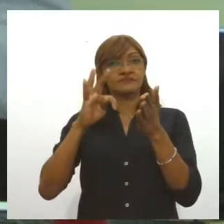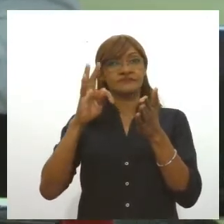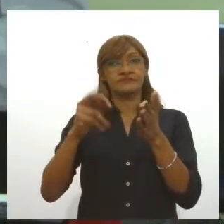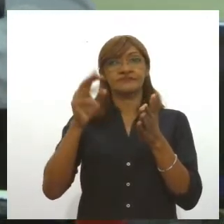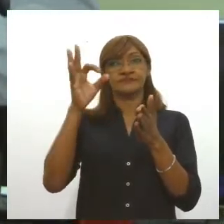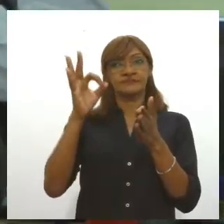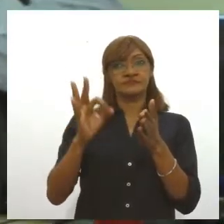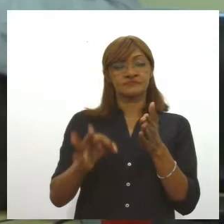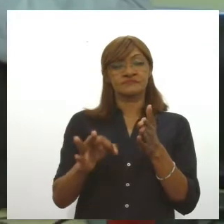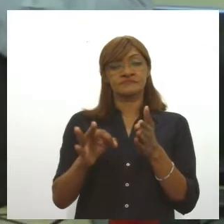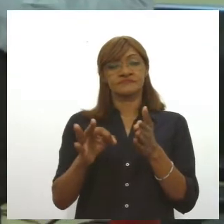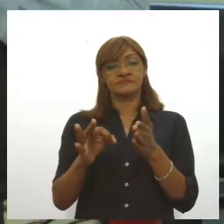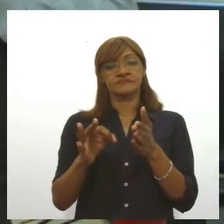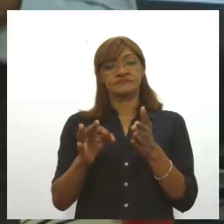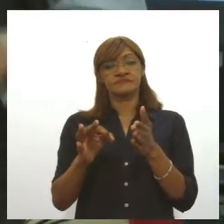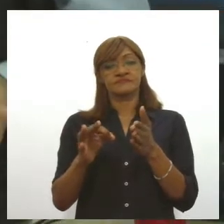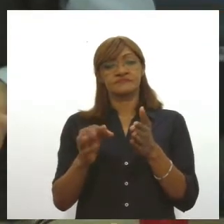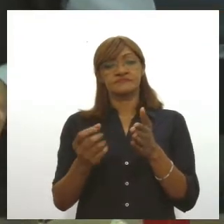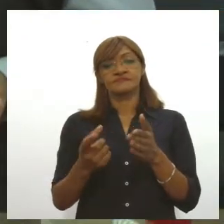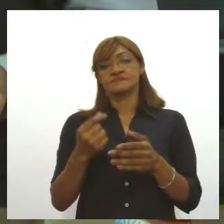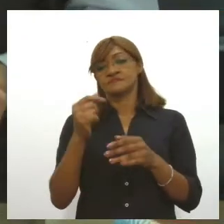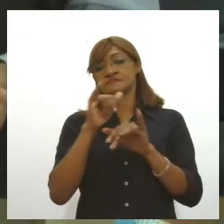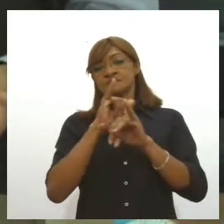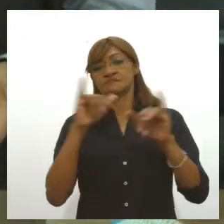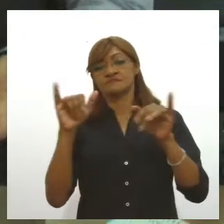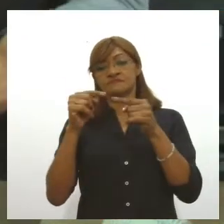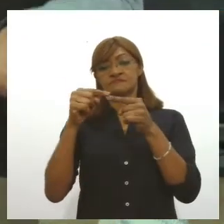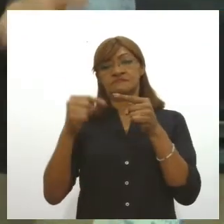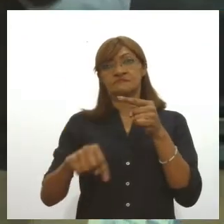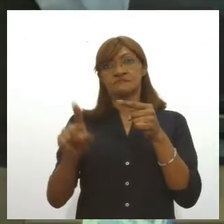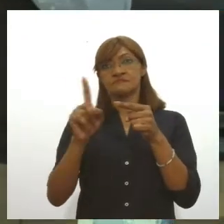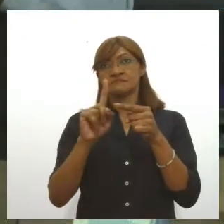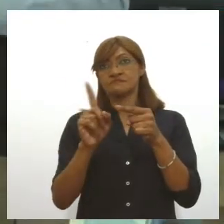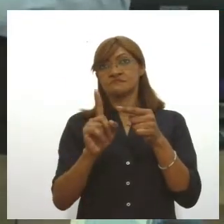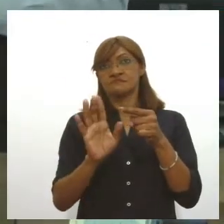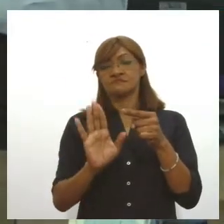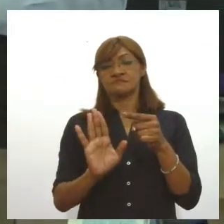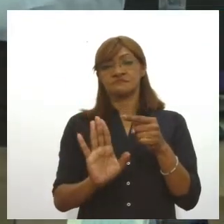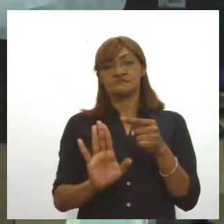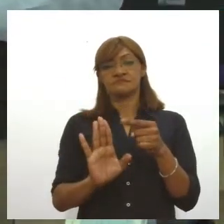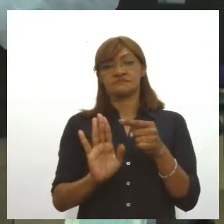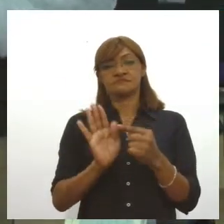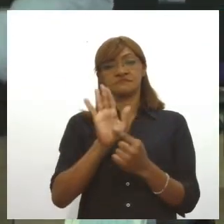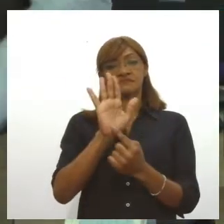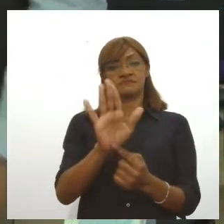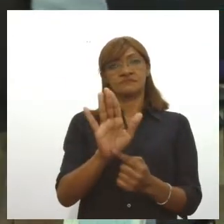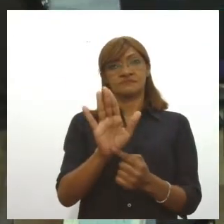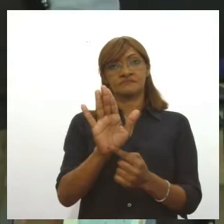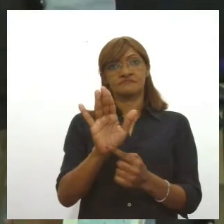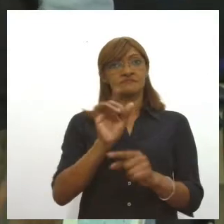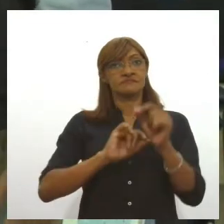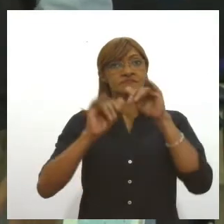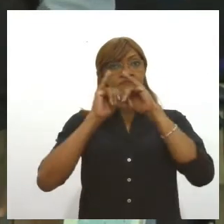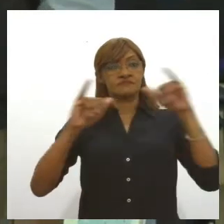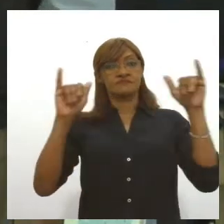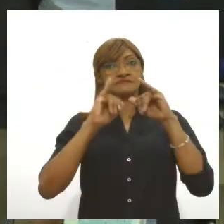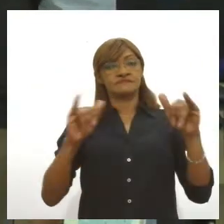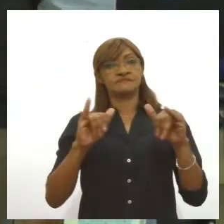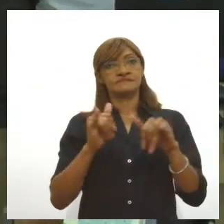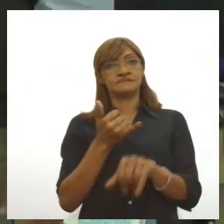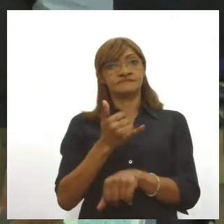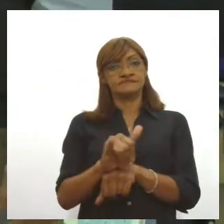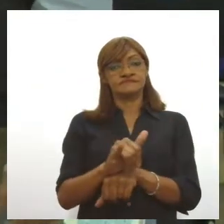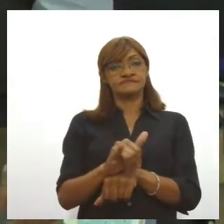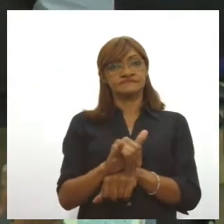quando essas ofertas não corresponderem com a verdade e ensejar a prática da publicidade abusiva ou enganosa.